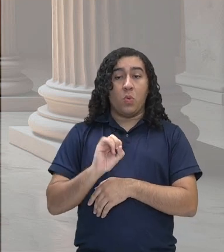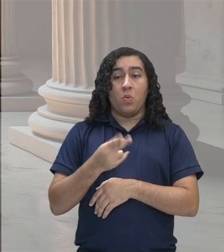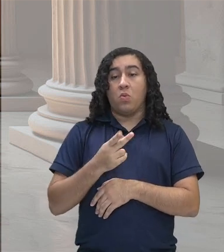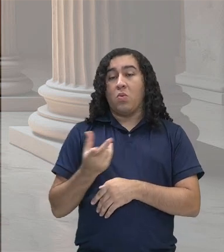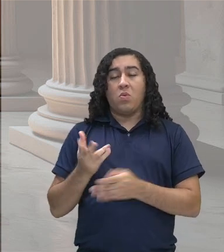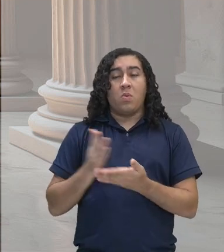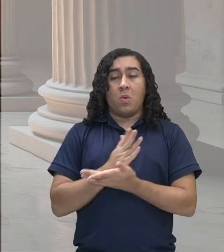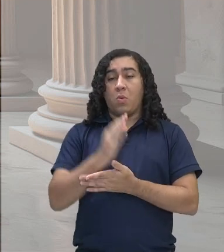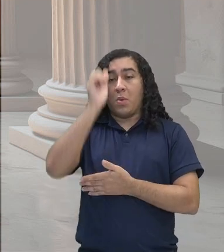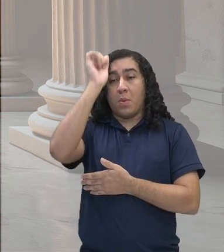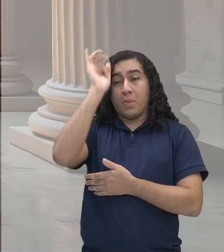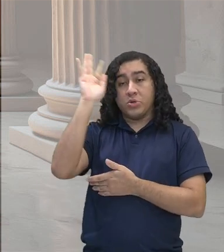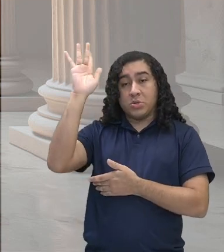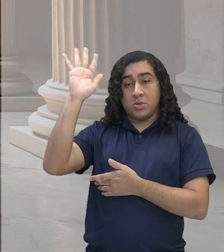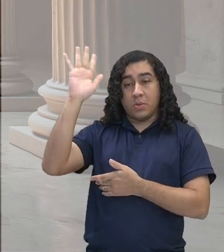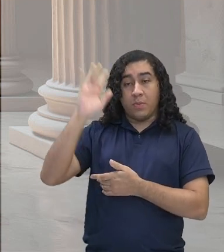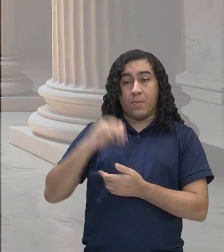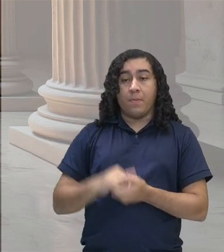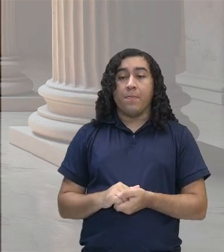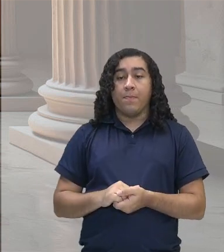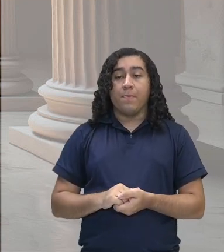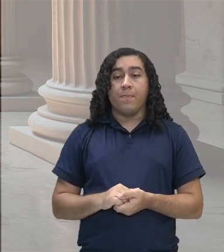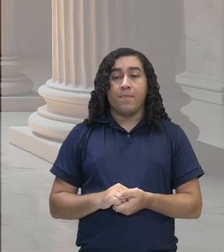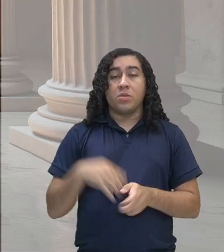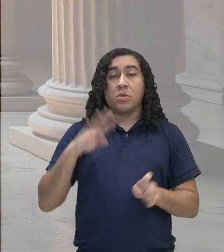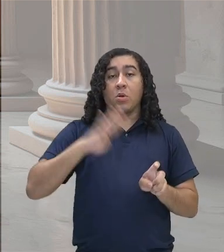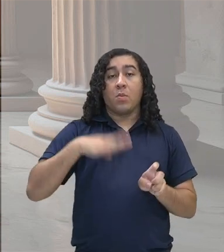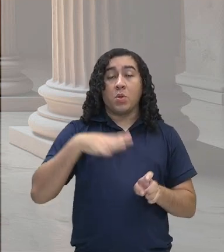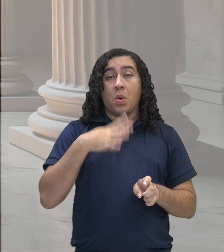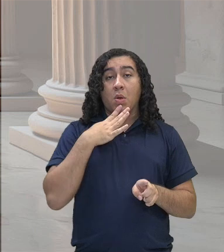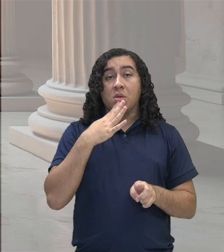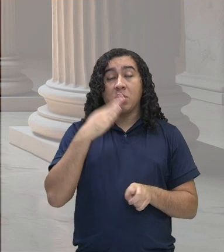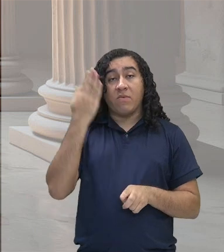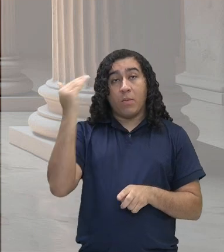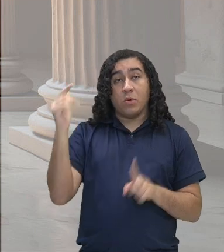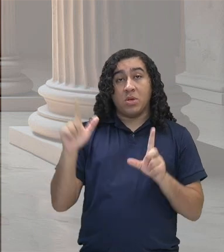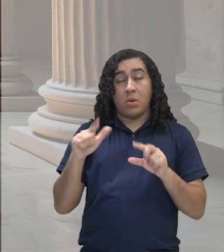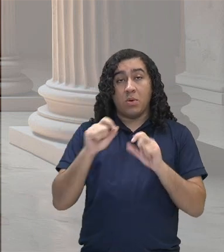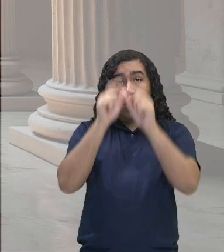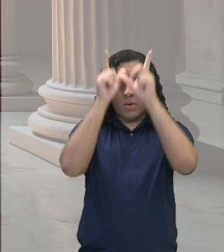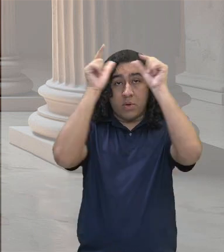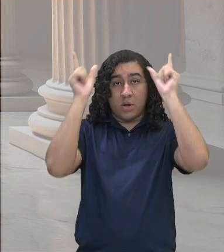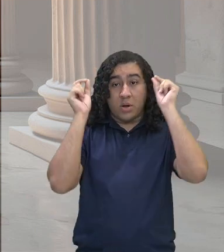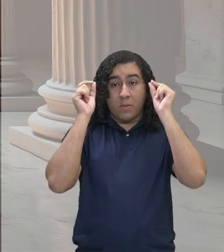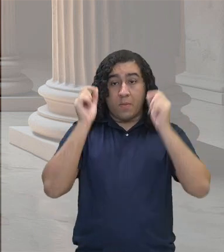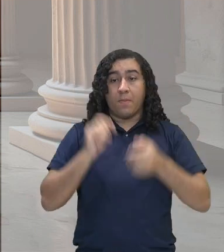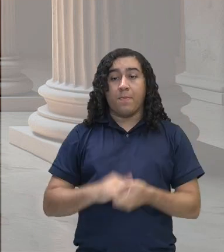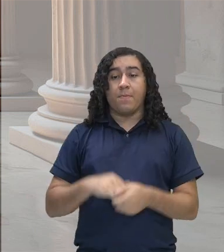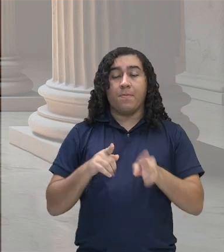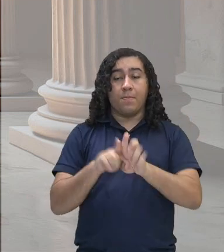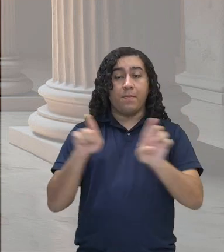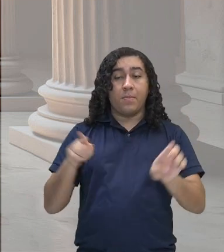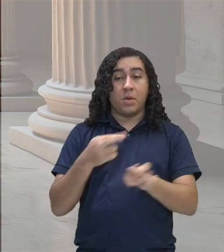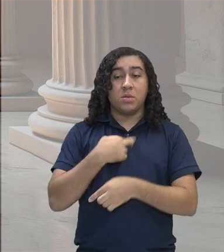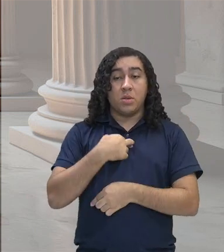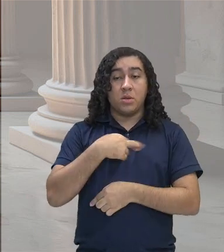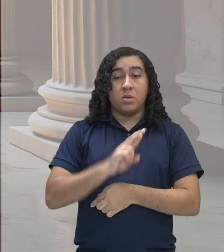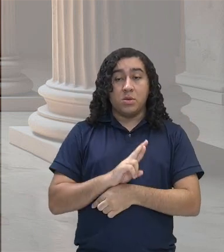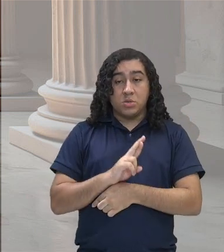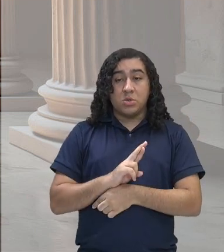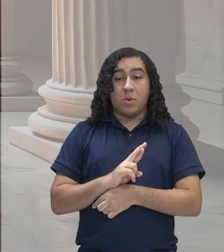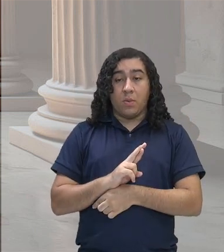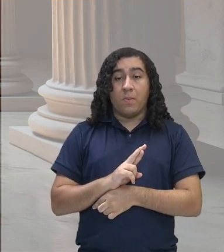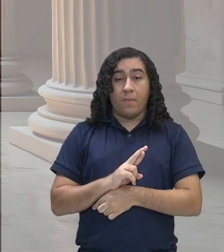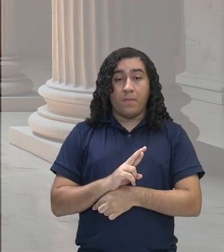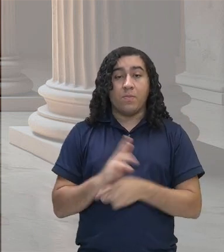fantasia. Os mitos mais conhecidos são os mitos gregos. Contudo, as religiões